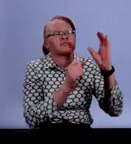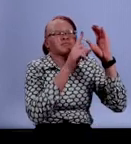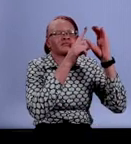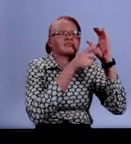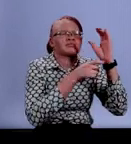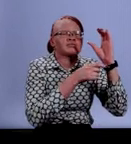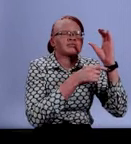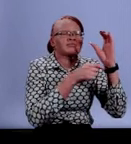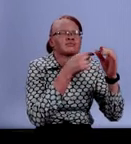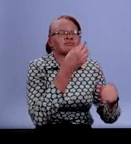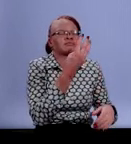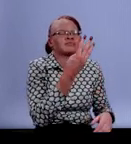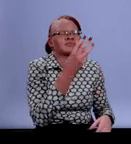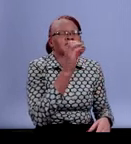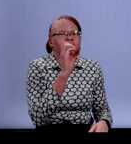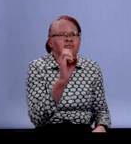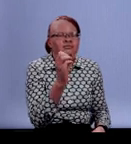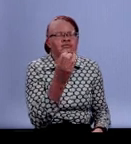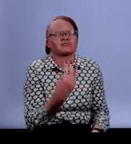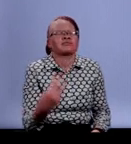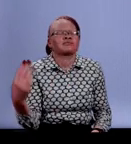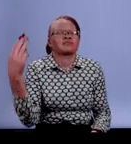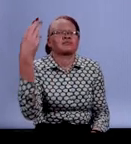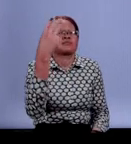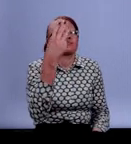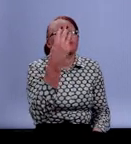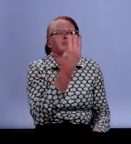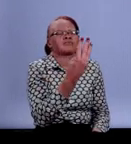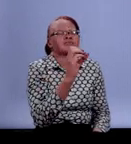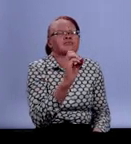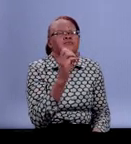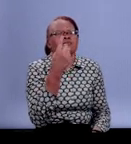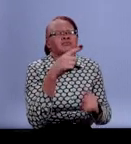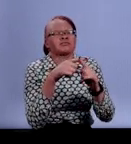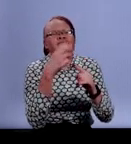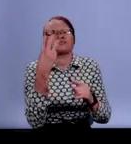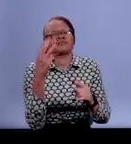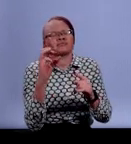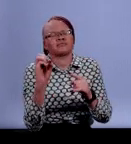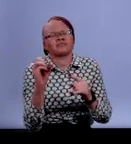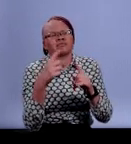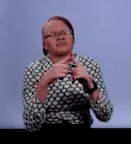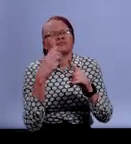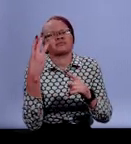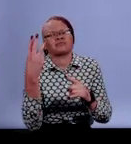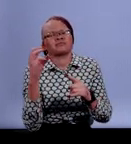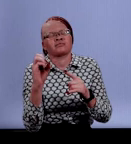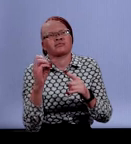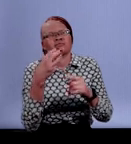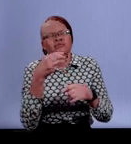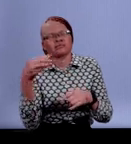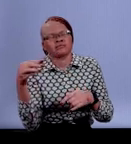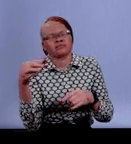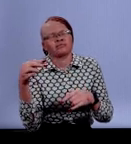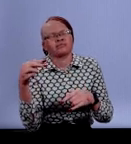Oi Aline C30 levanta 3 = 30 x 30 x 30 igual